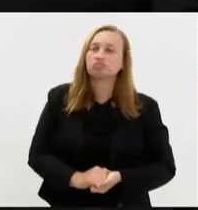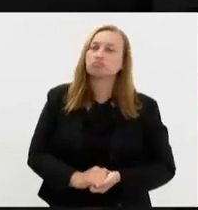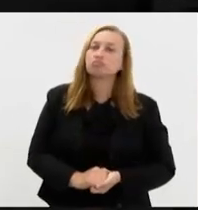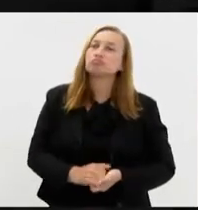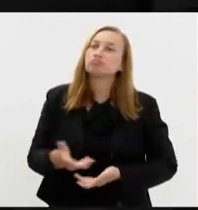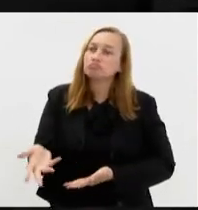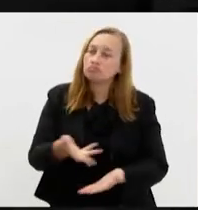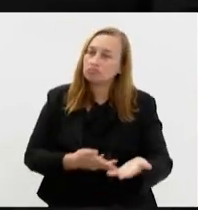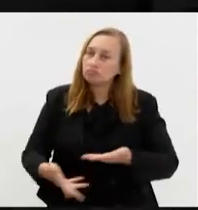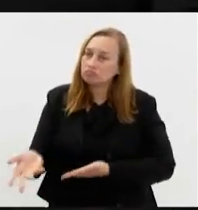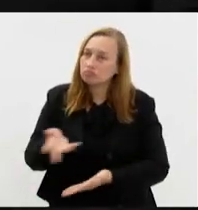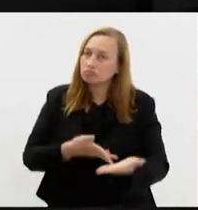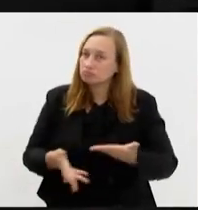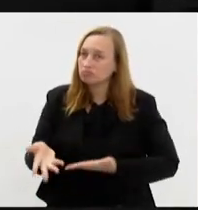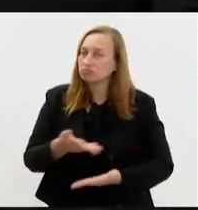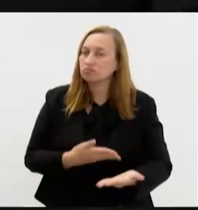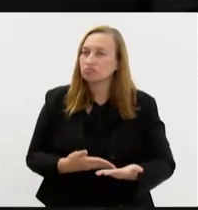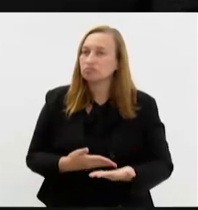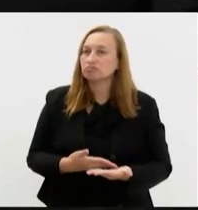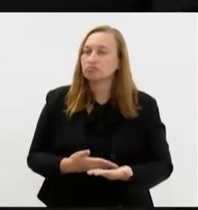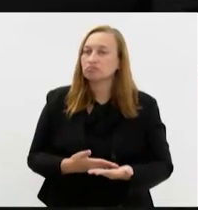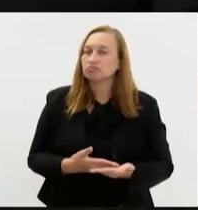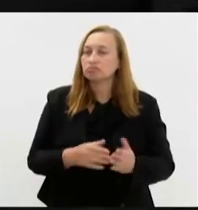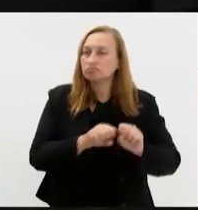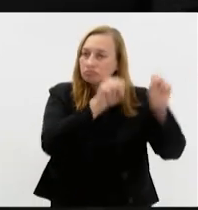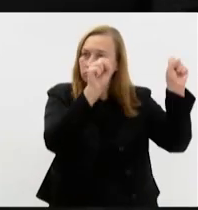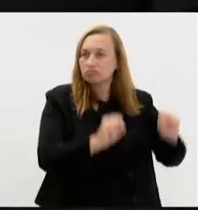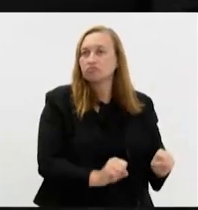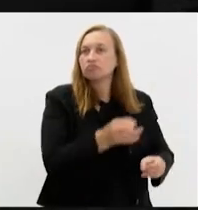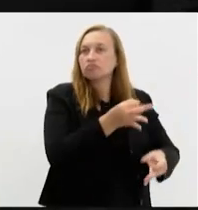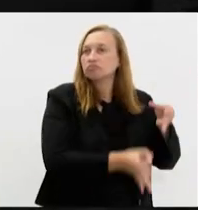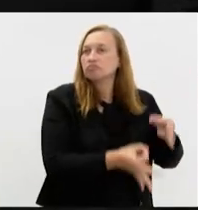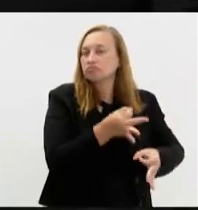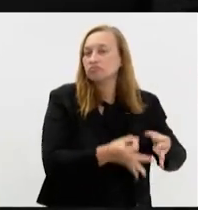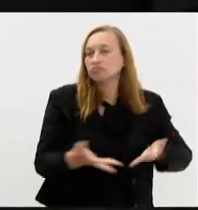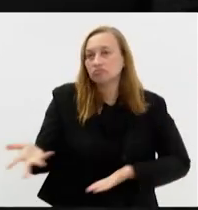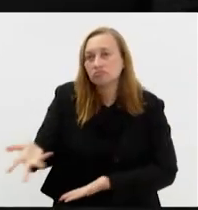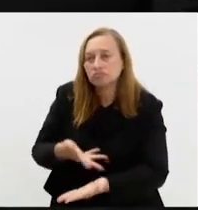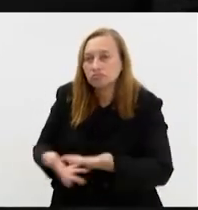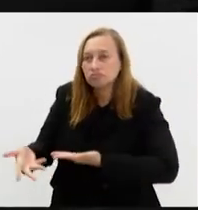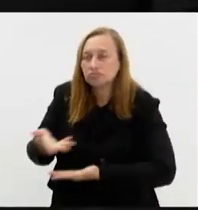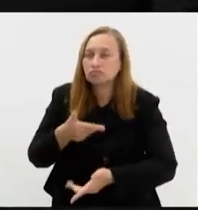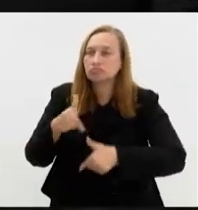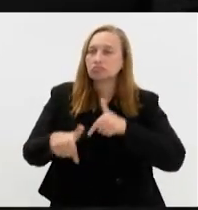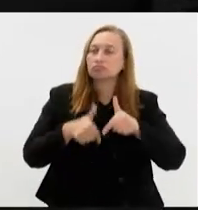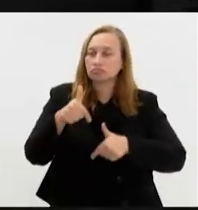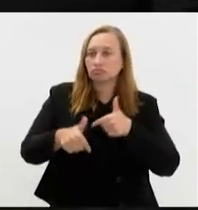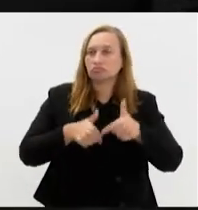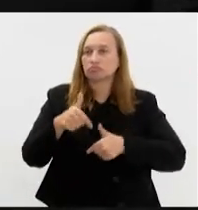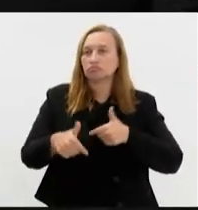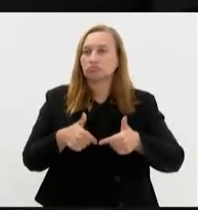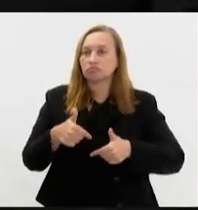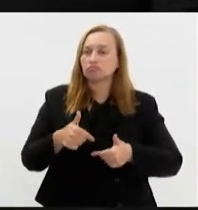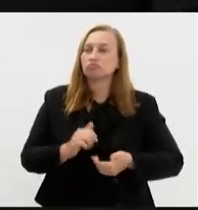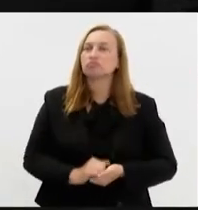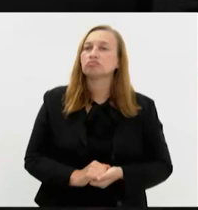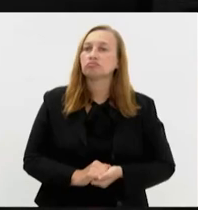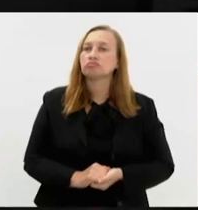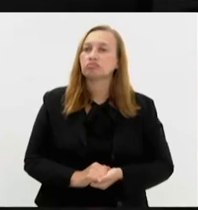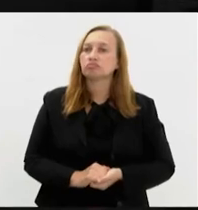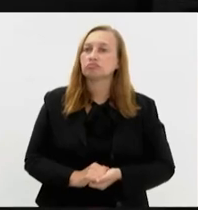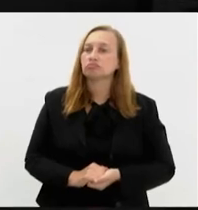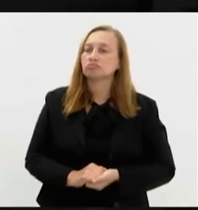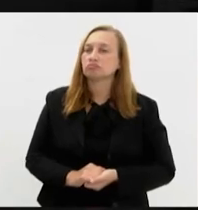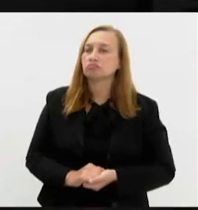trabalhar em conjunto o sistema de Justiça né tem que trabalhar em conjunto e de de uma certa maneira indiretamente os provedores